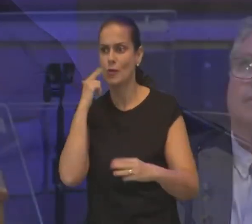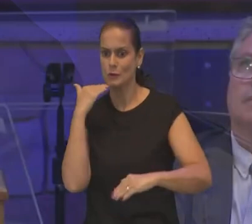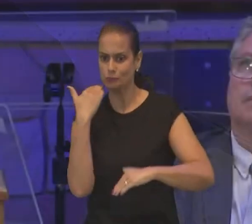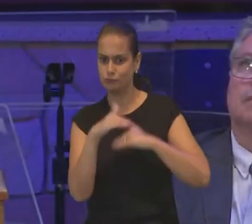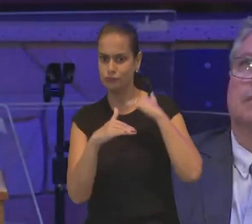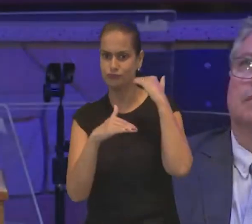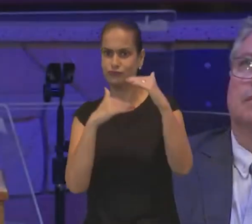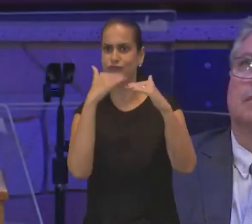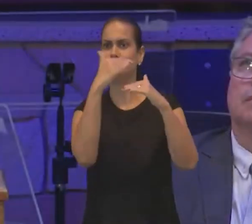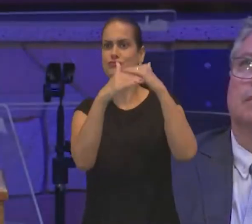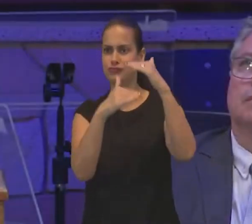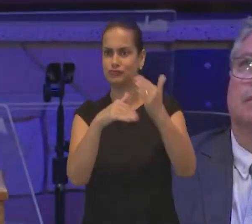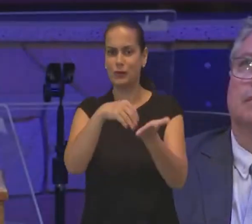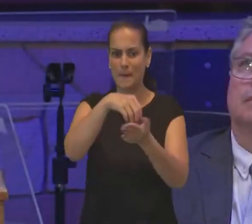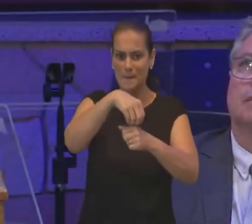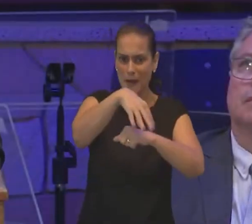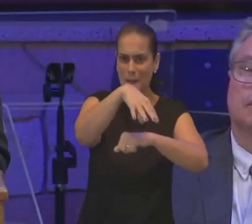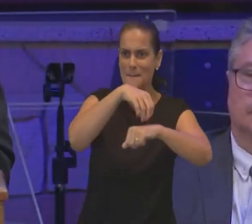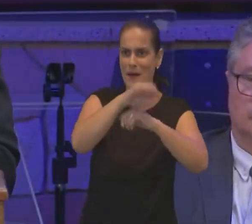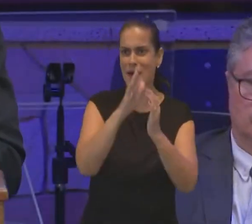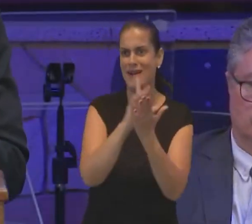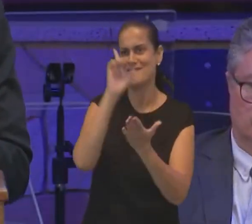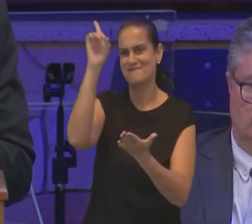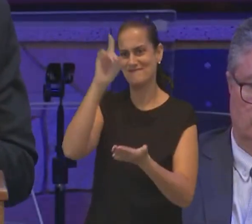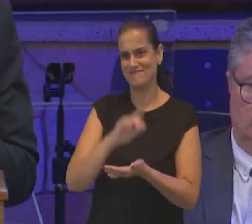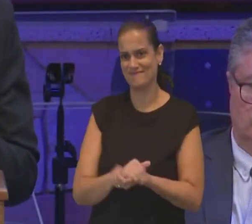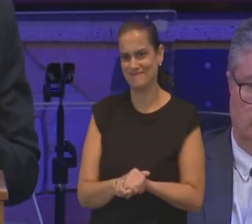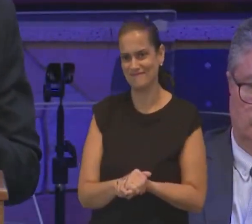a palavra de Deus. Pode passar, meu irmão.